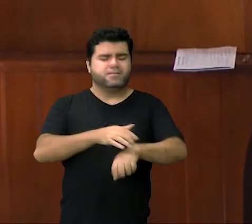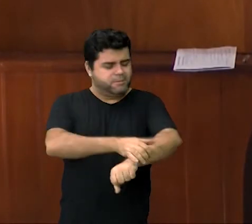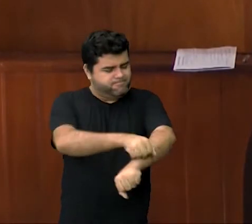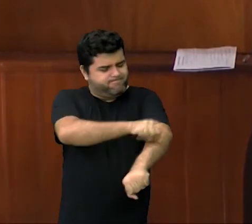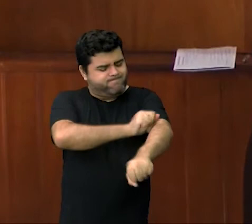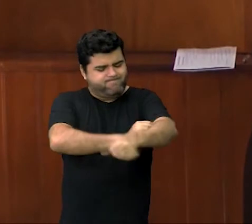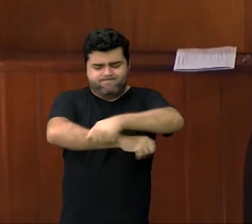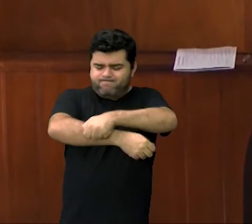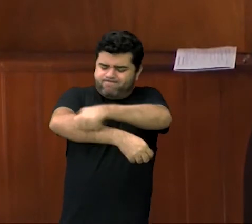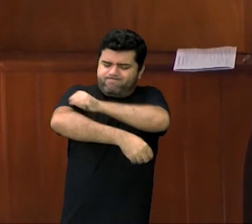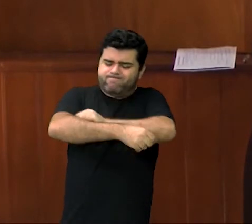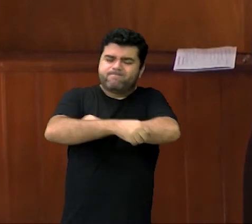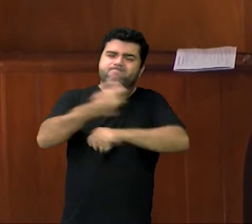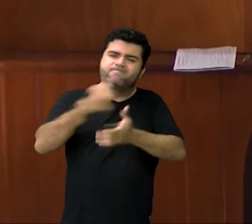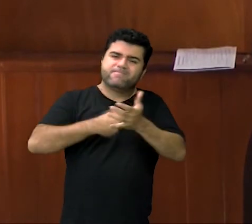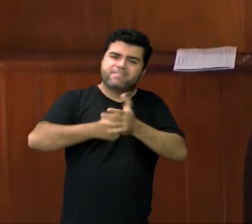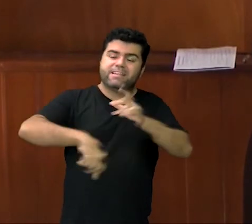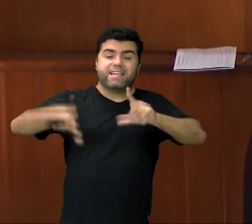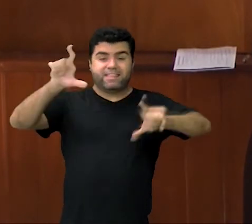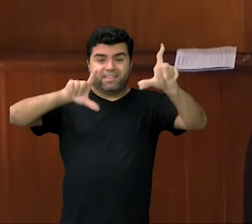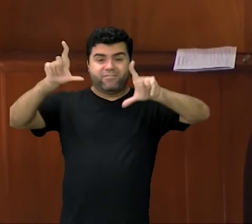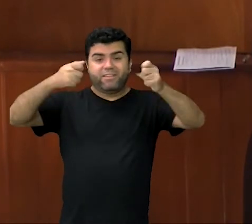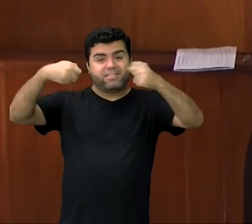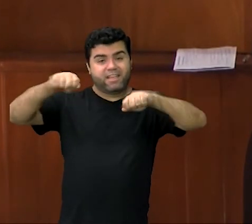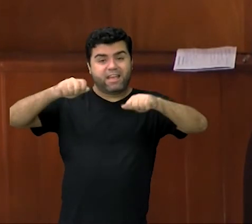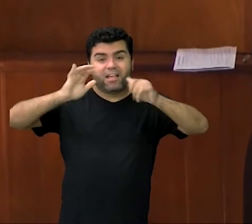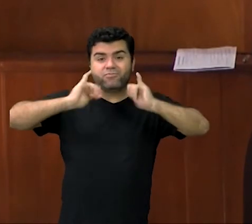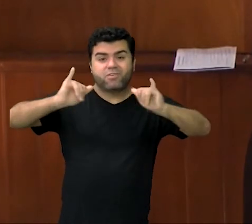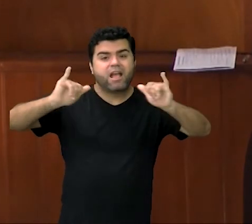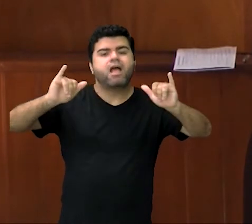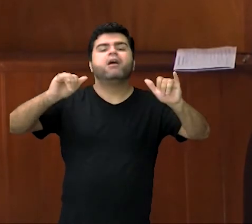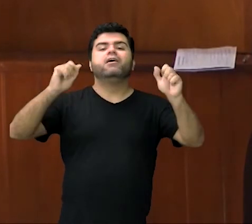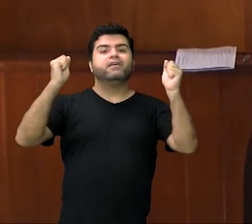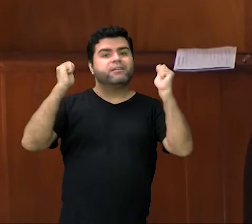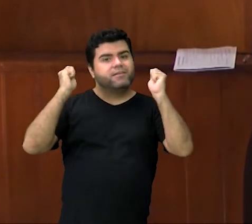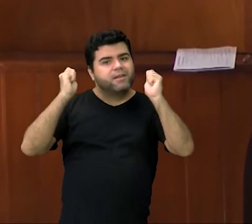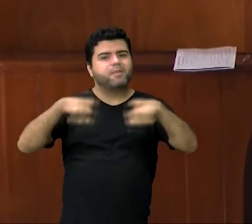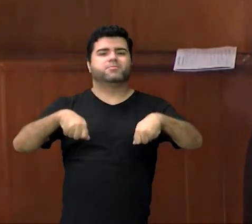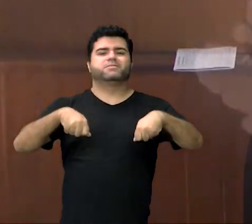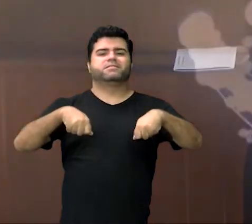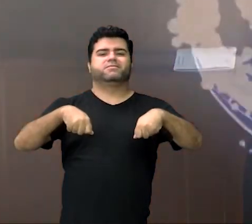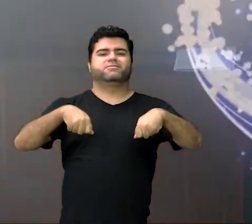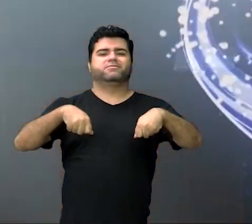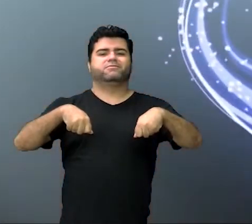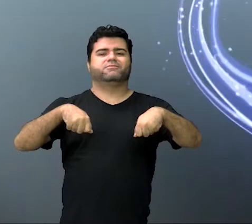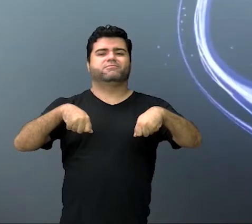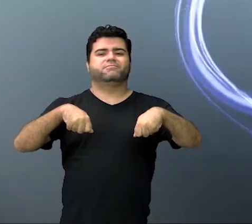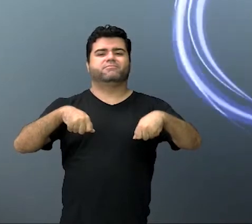oportunidade que a TV dá é divulgar isso, divulgar que é possível. O impossível.